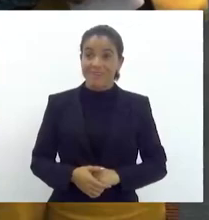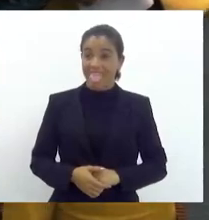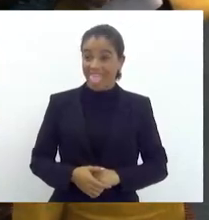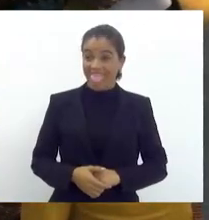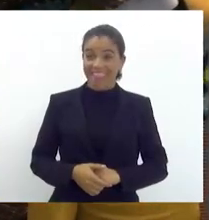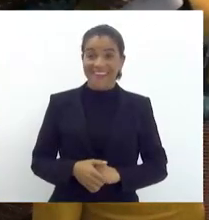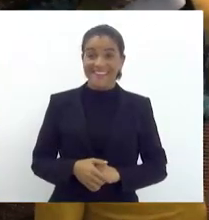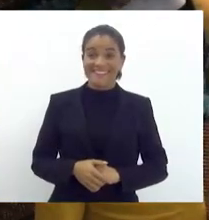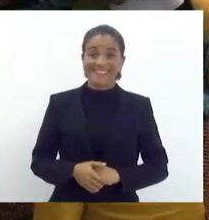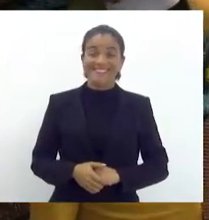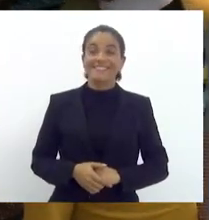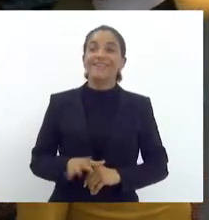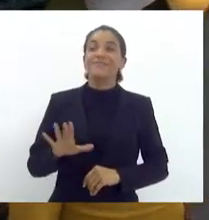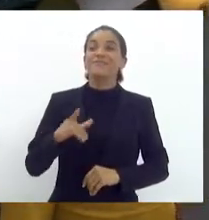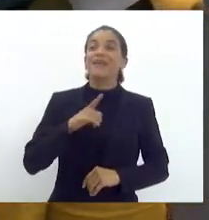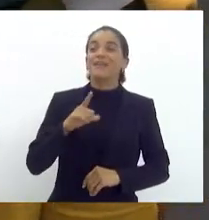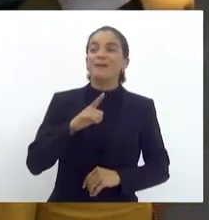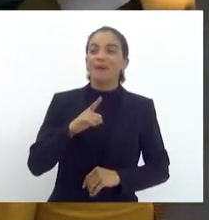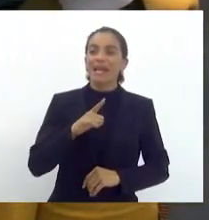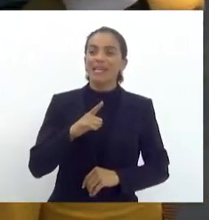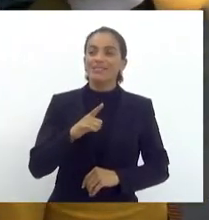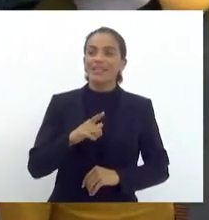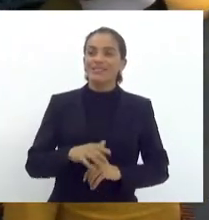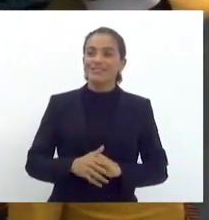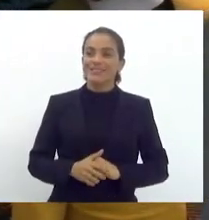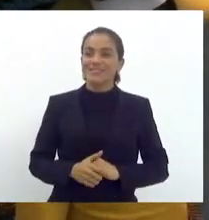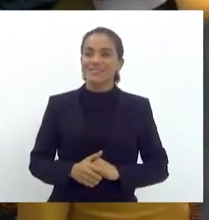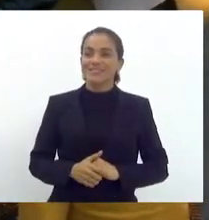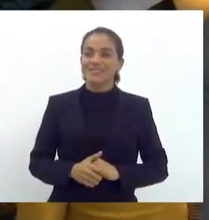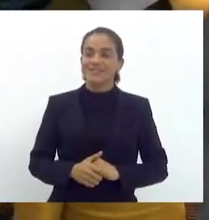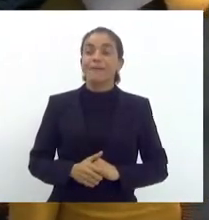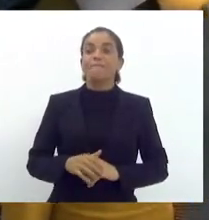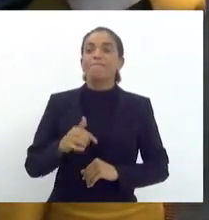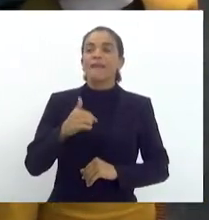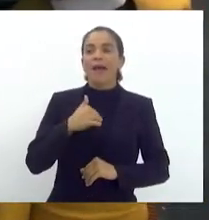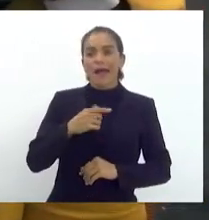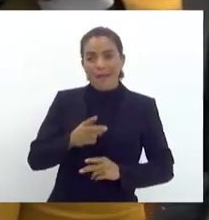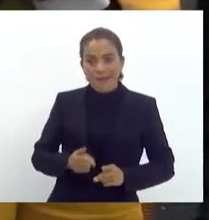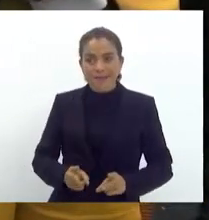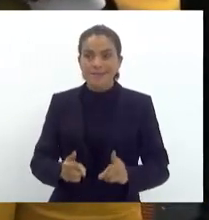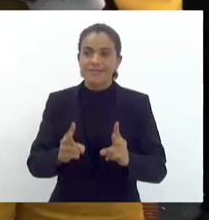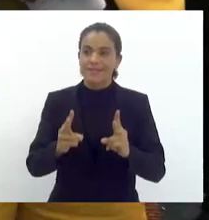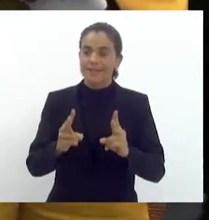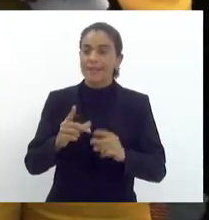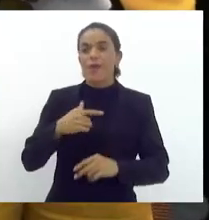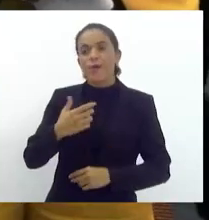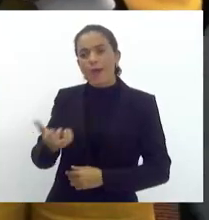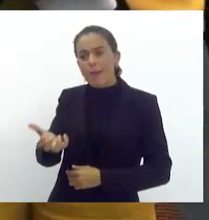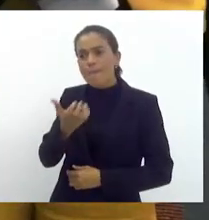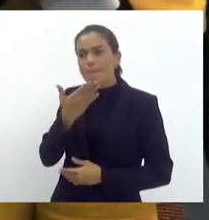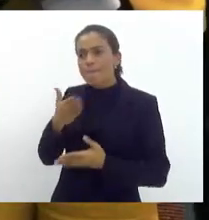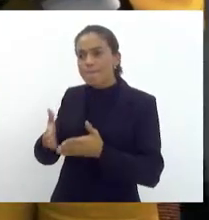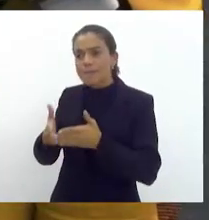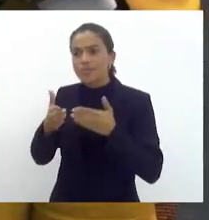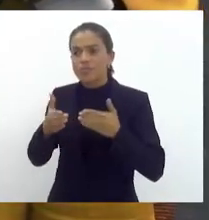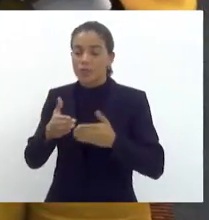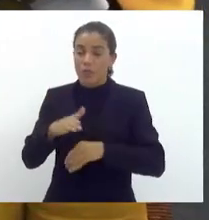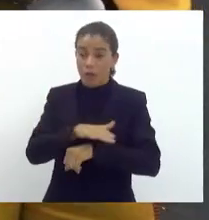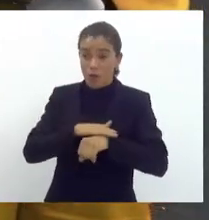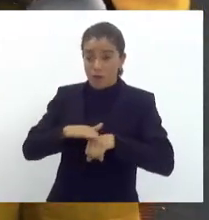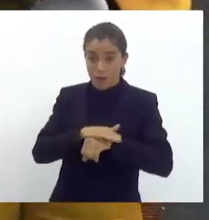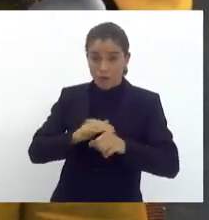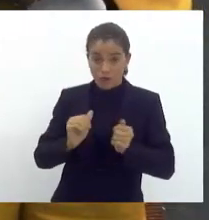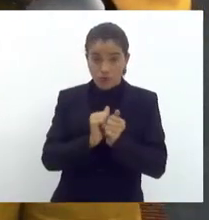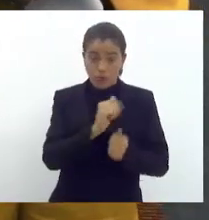porque a lei ainda está em vigor Só que ainda assim quero pedir o que pedir na conversa